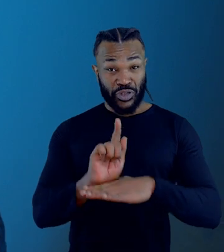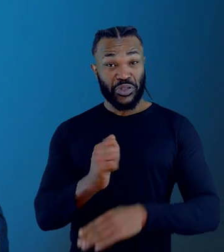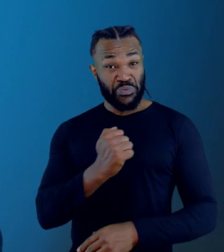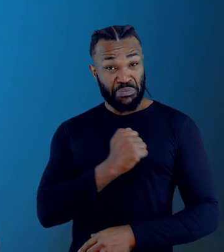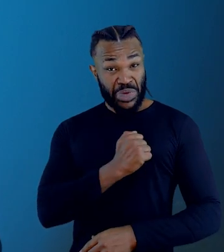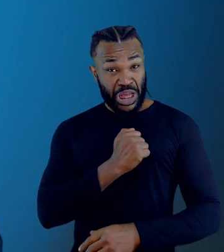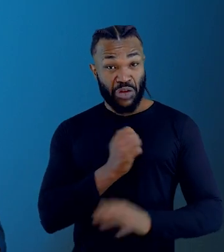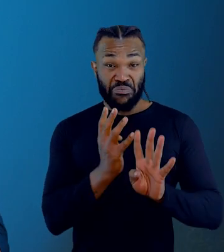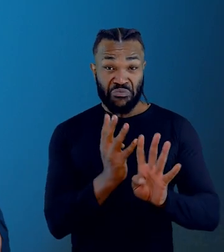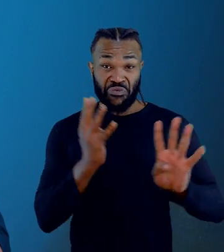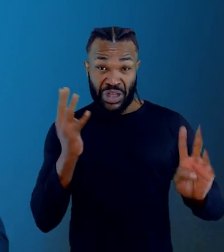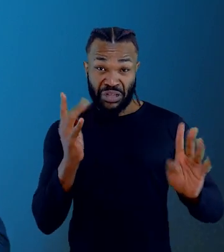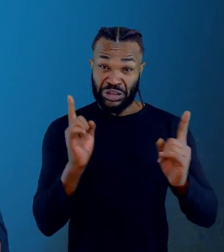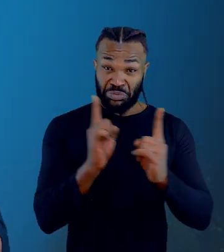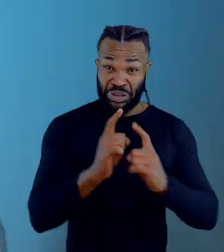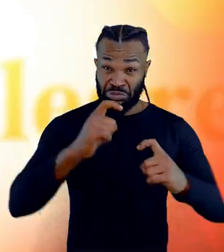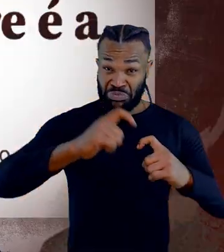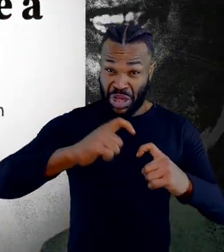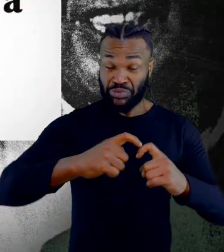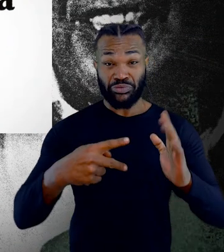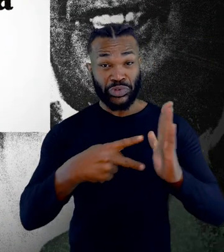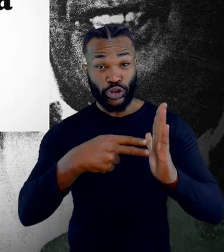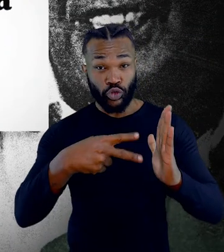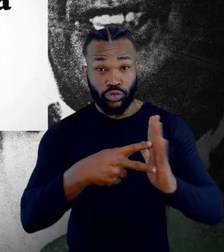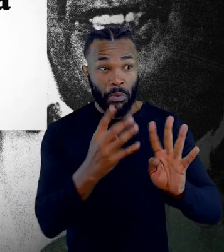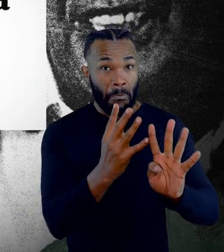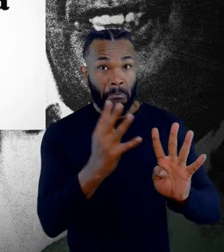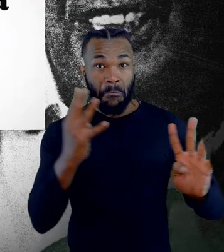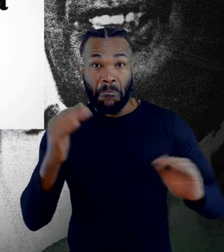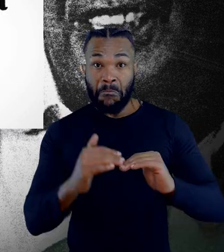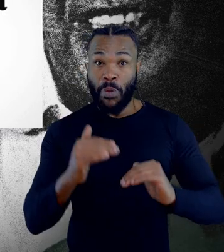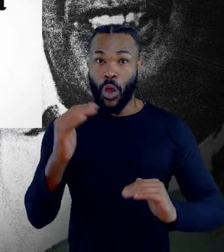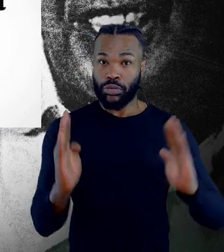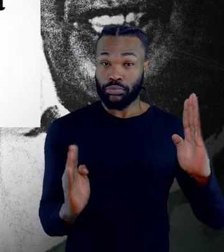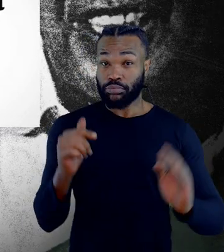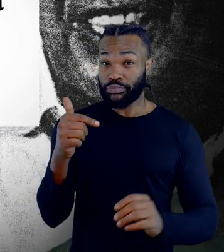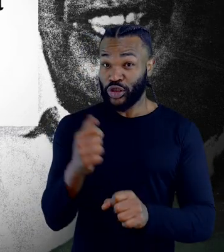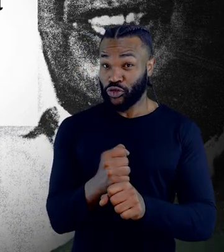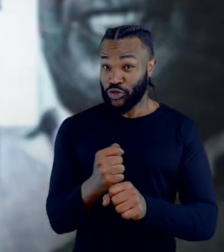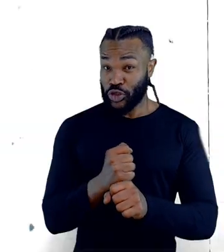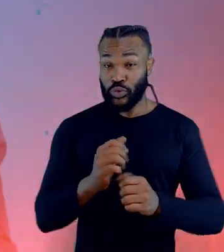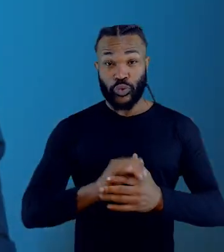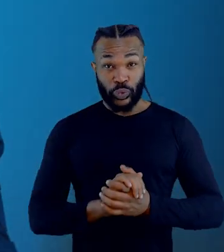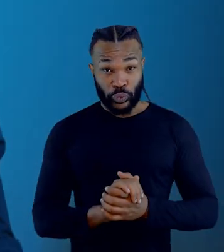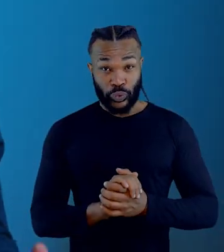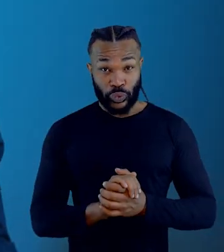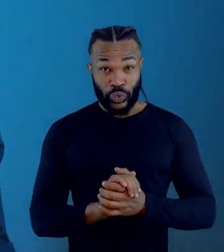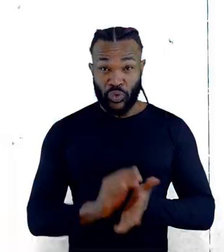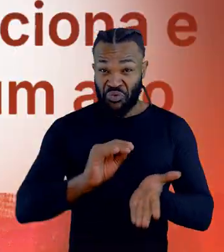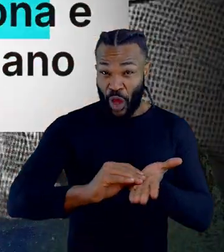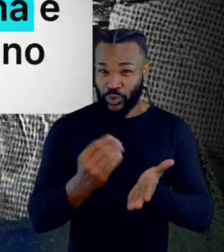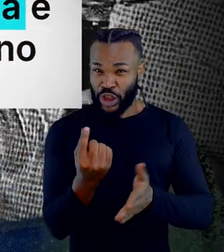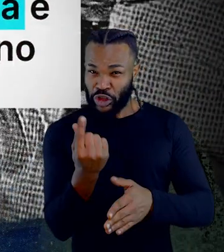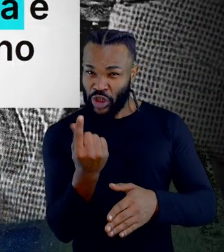Na gestão do Melo, a fila de exames, consultas e cirurgias é a maior dos últimos 7 anos. E não é falta de